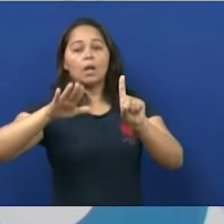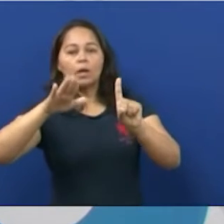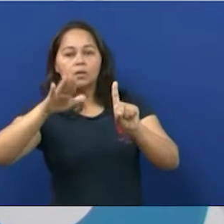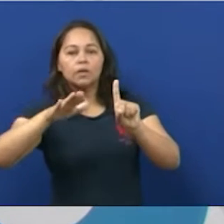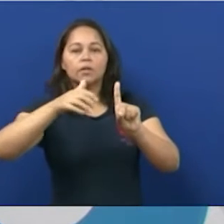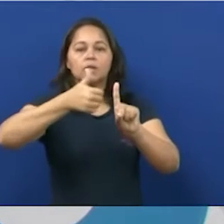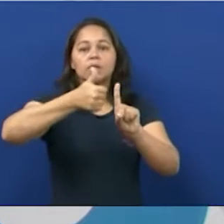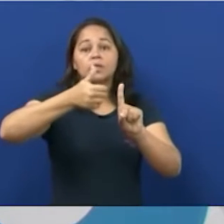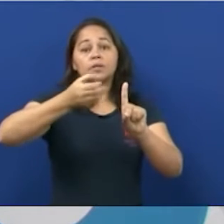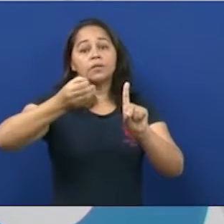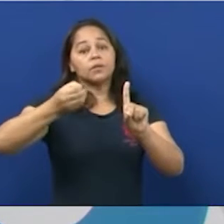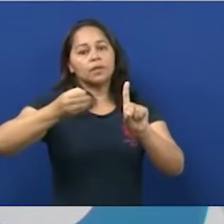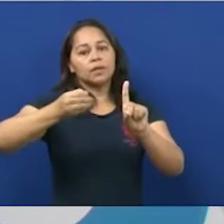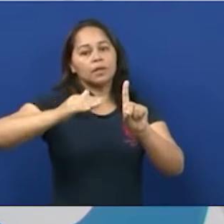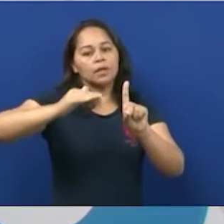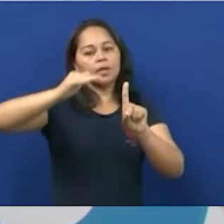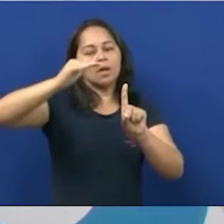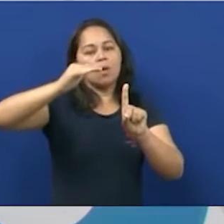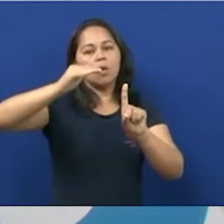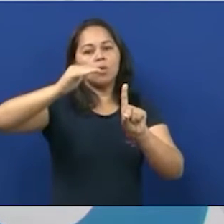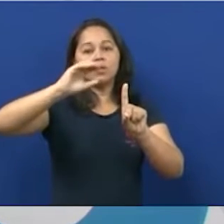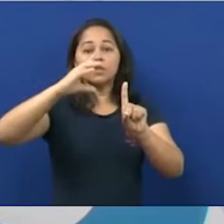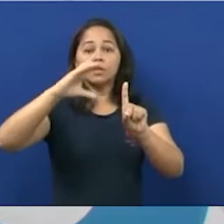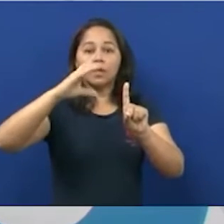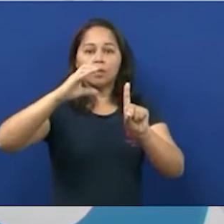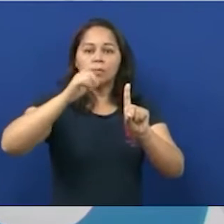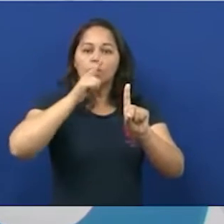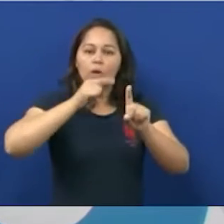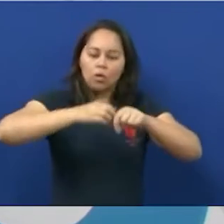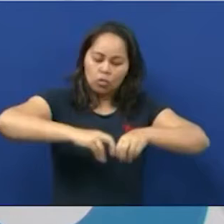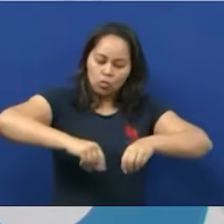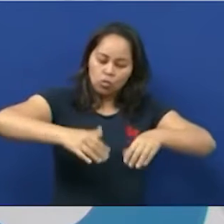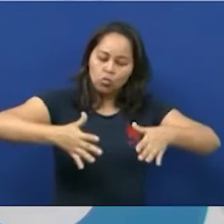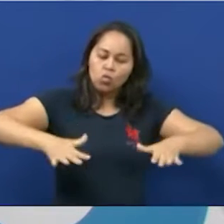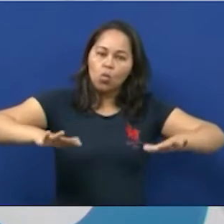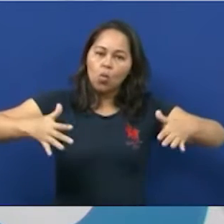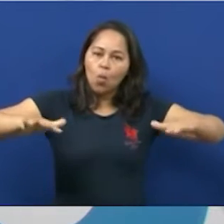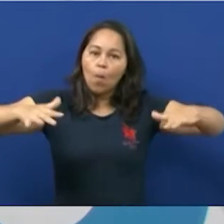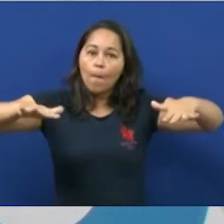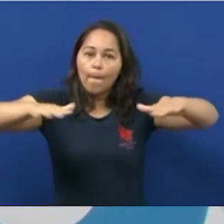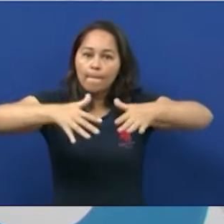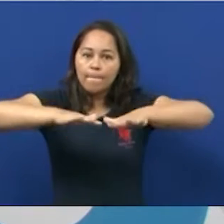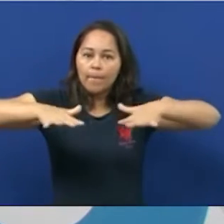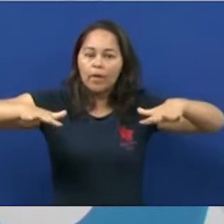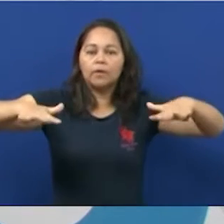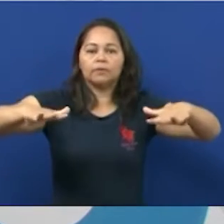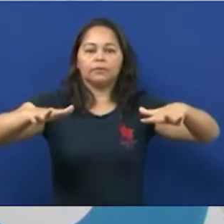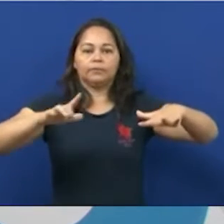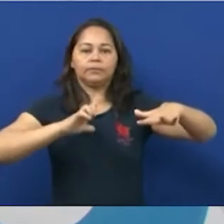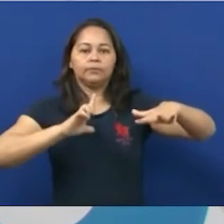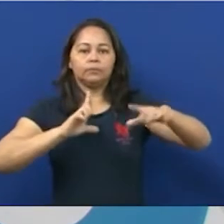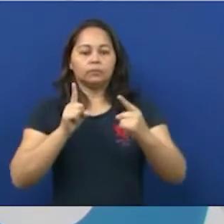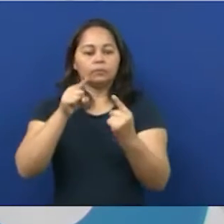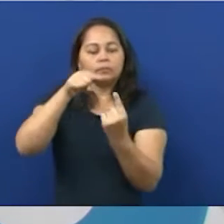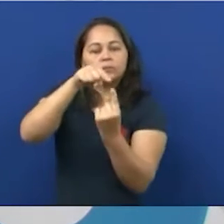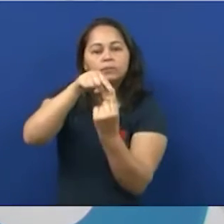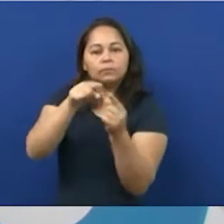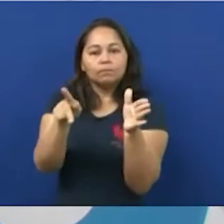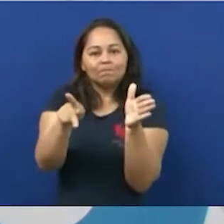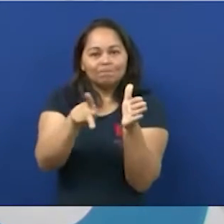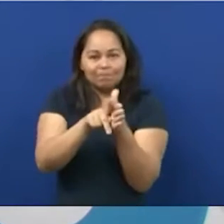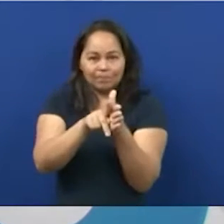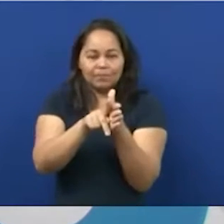Celsius, isso ao nível do mar. É uma substância pura e que você observa que ela tem propriedades definidas e que nós